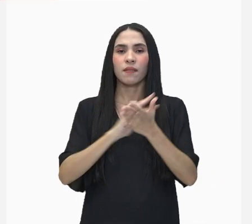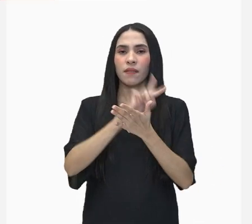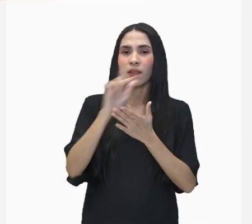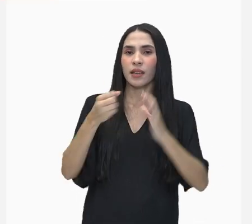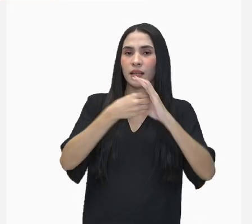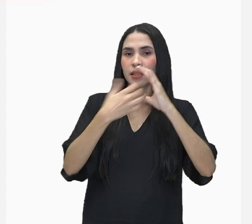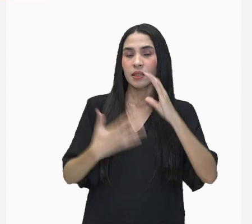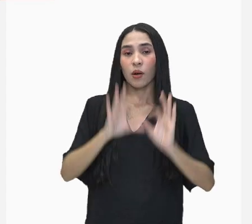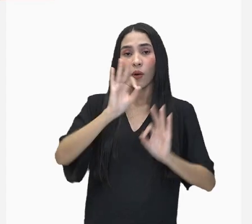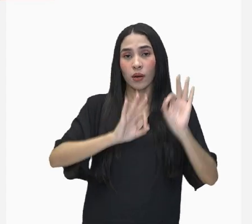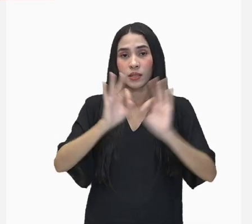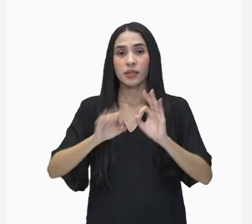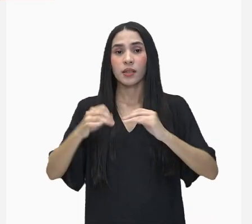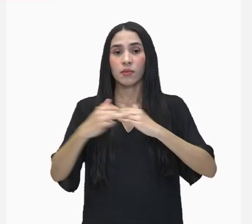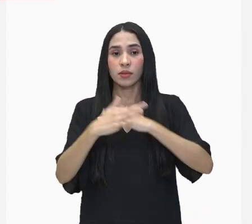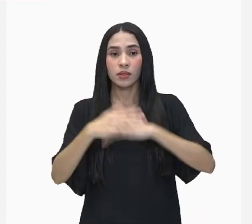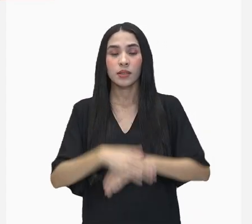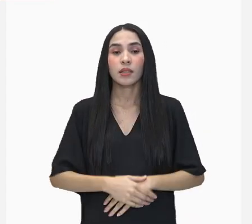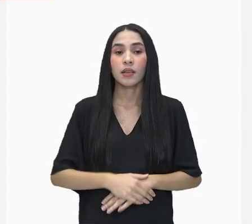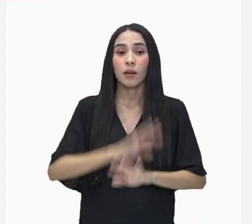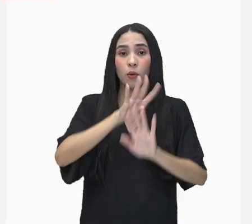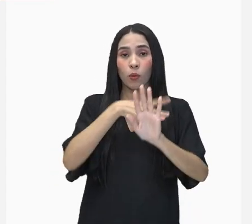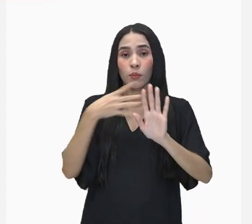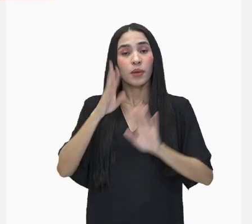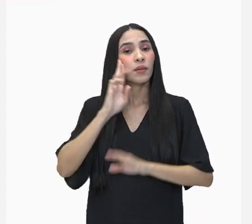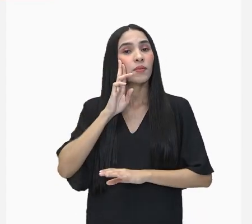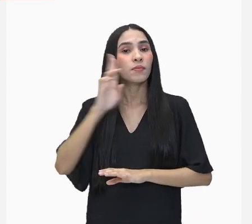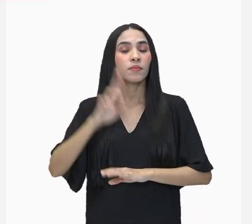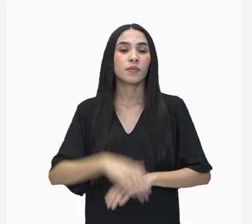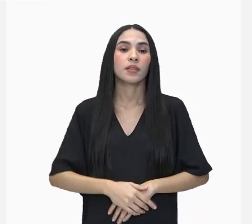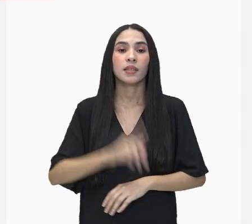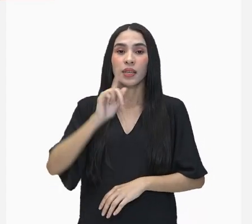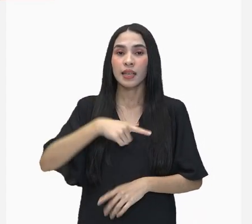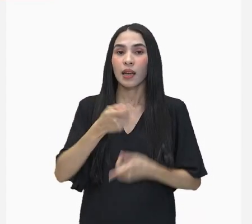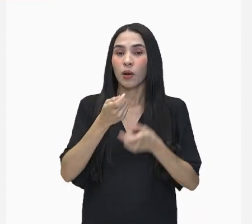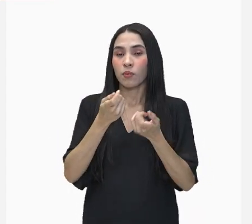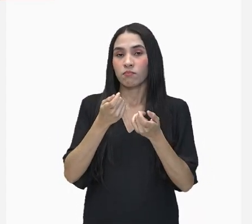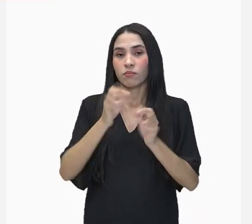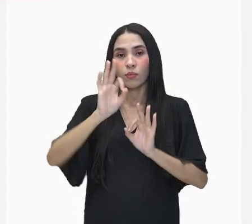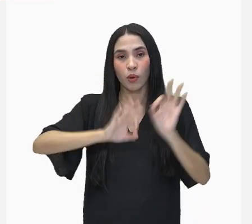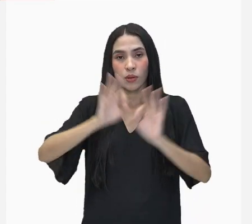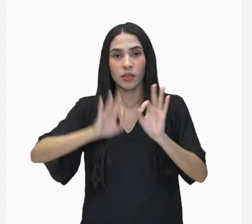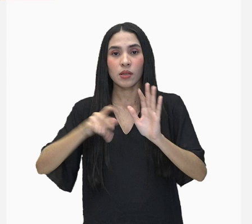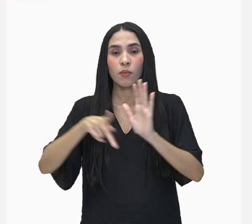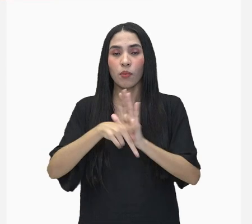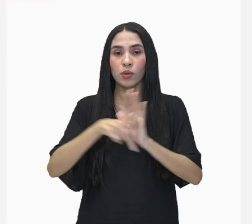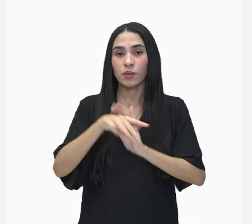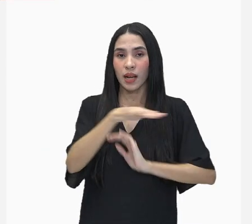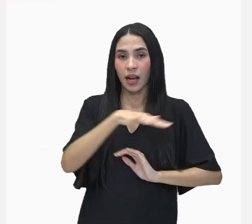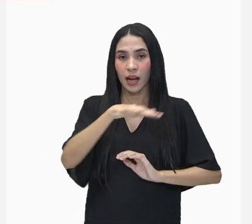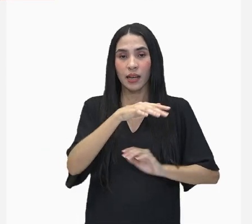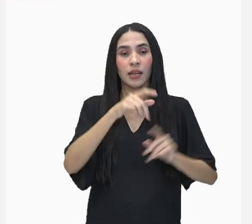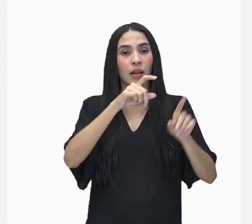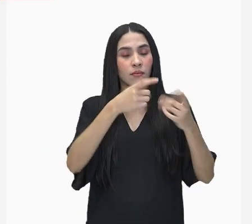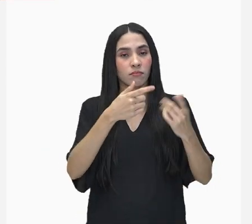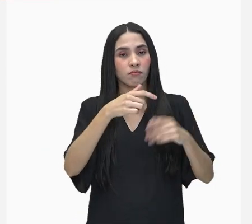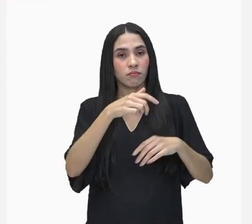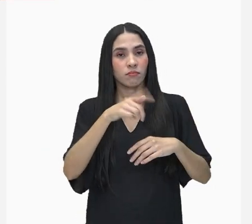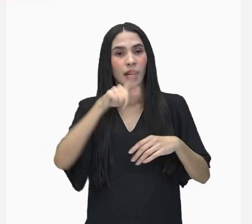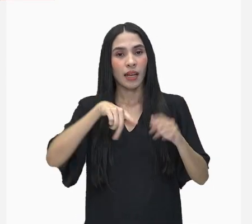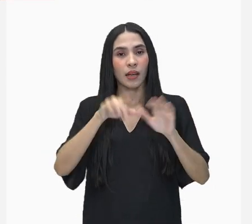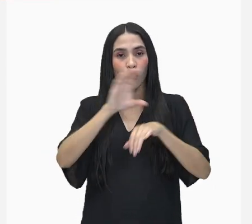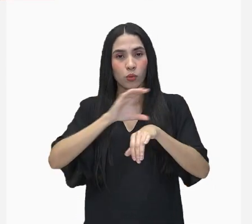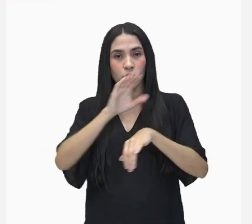de planejamento urbano, como o Plano Diretor, que é um instrumento da política urbana que é instituído pela Constituição Federal